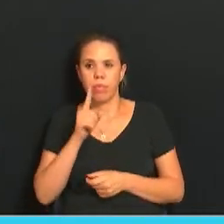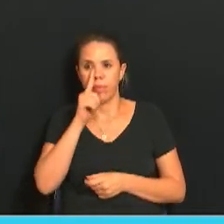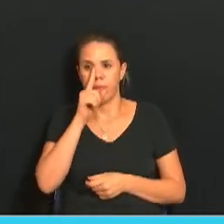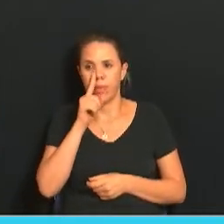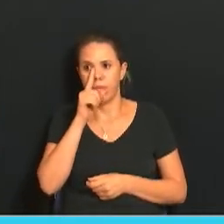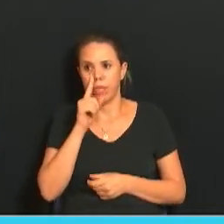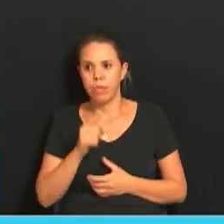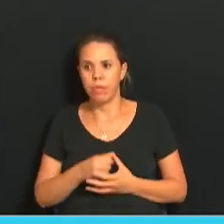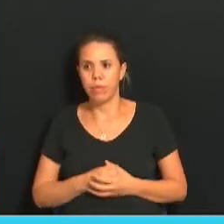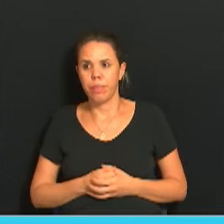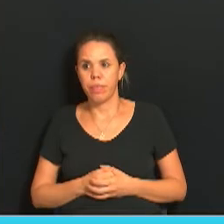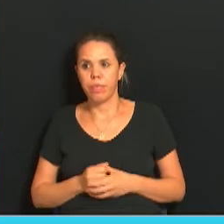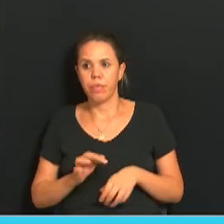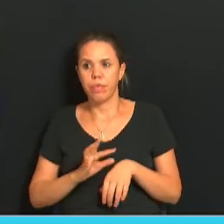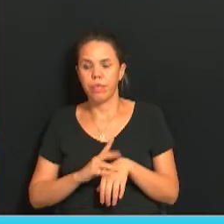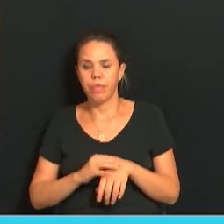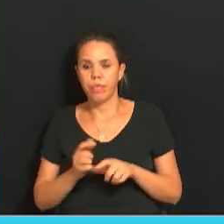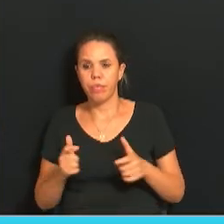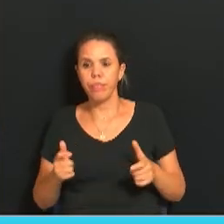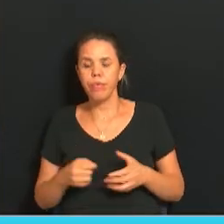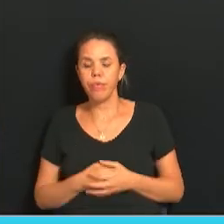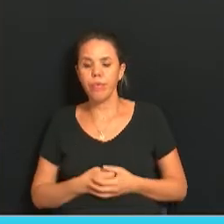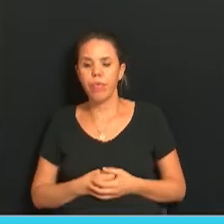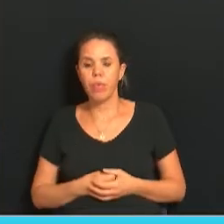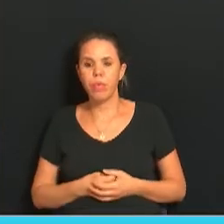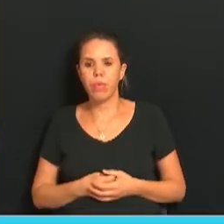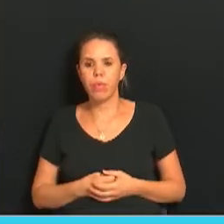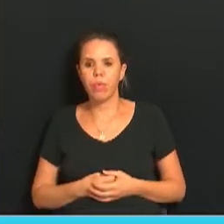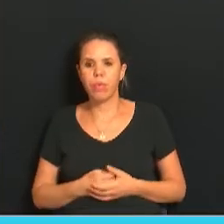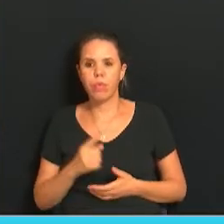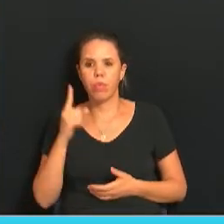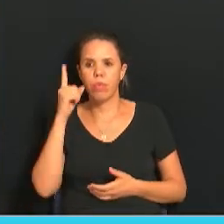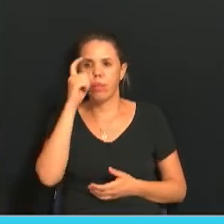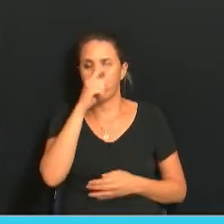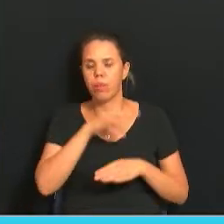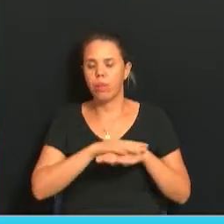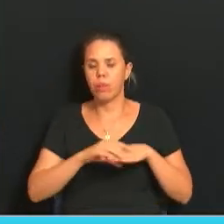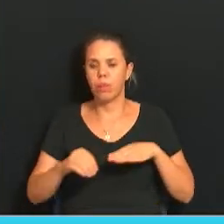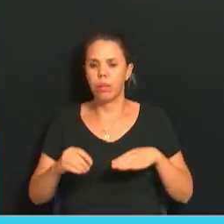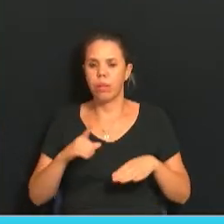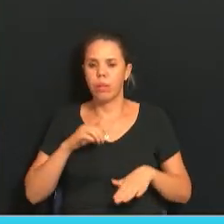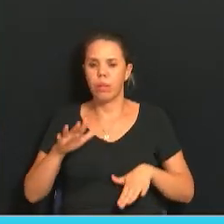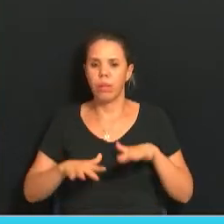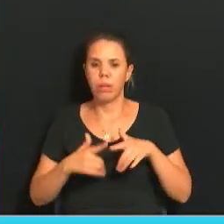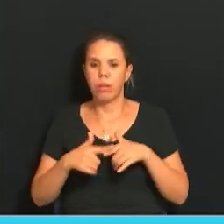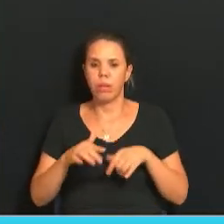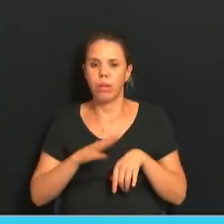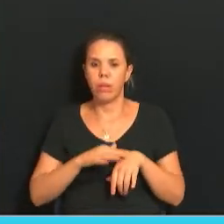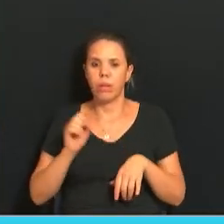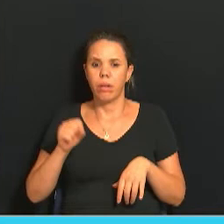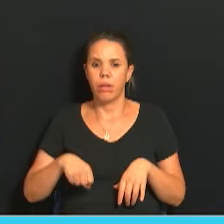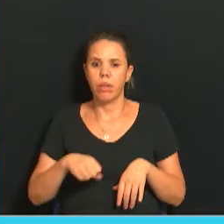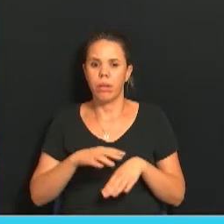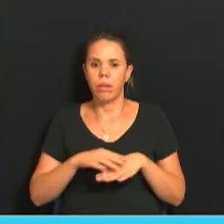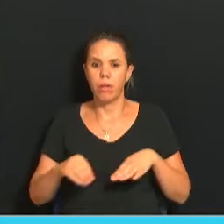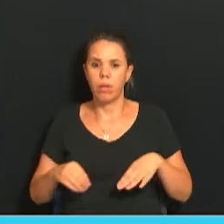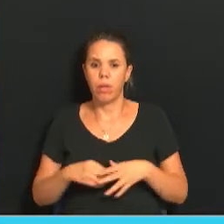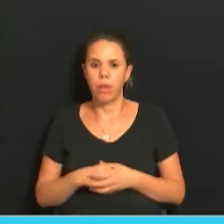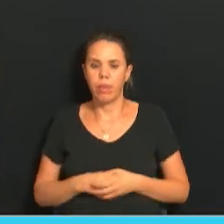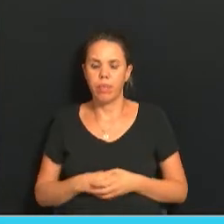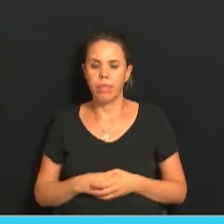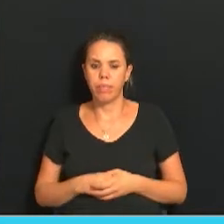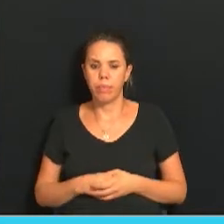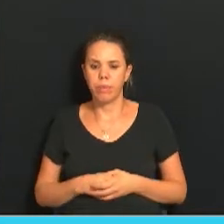Tá? Quando a doença é avançada, é muito difícil curar, existem casos sim de cura, tá? E a base